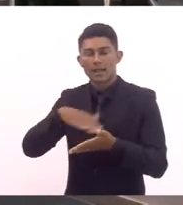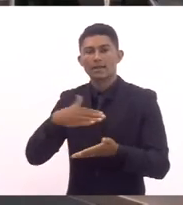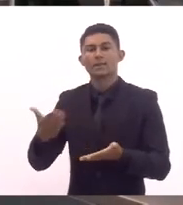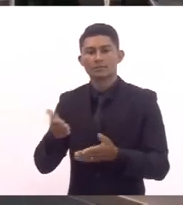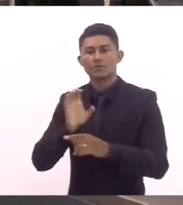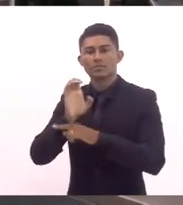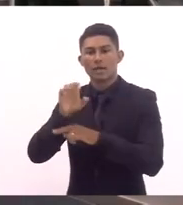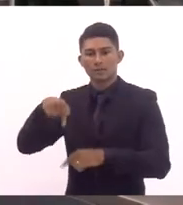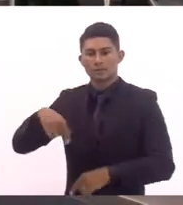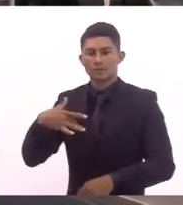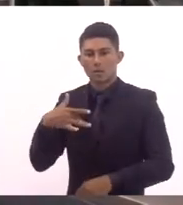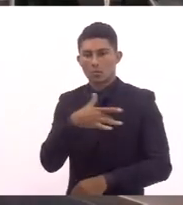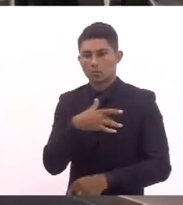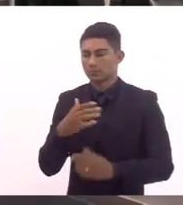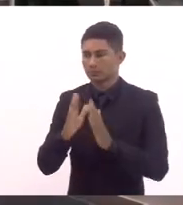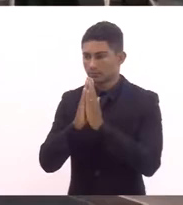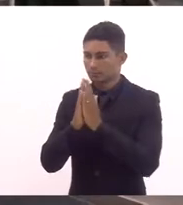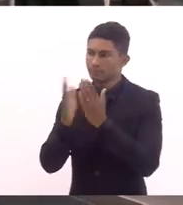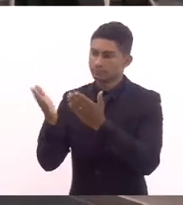favor